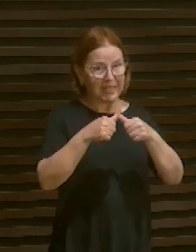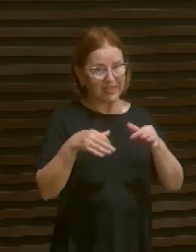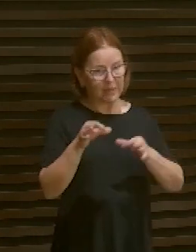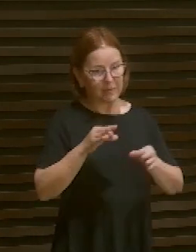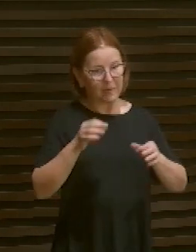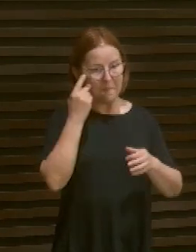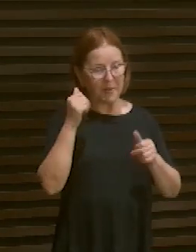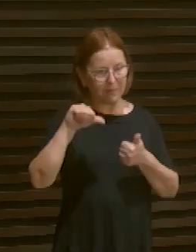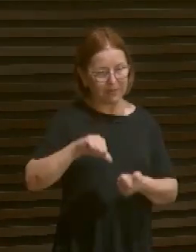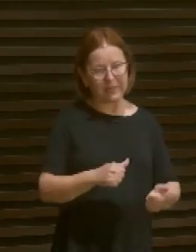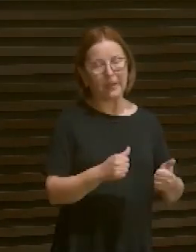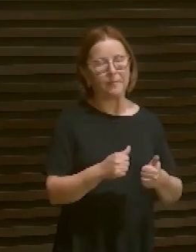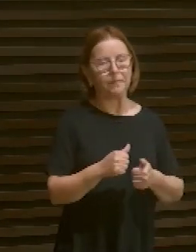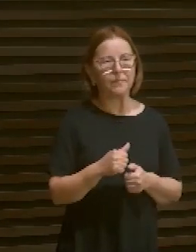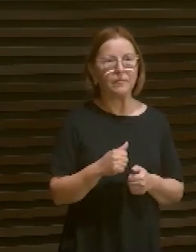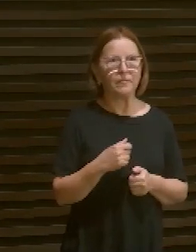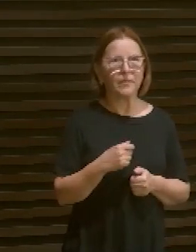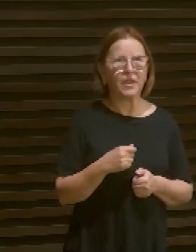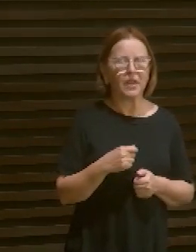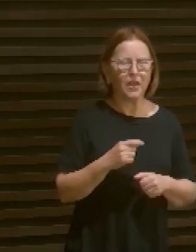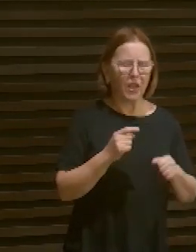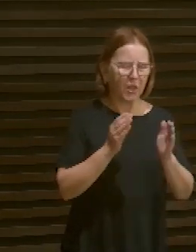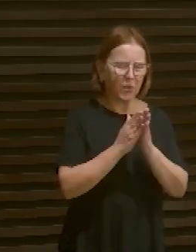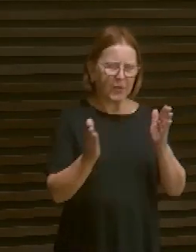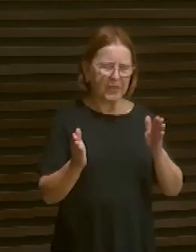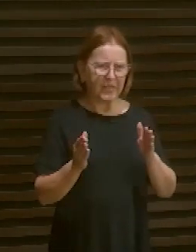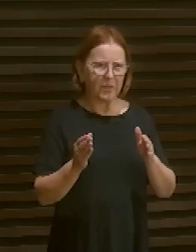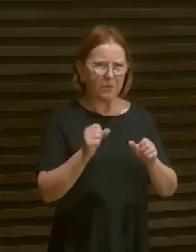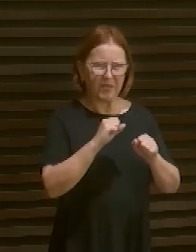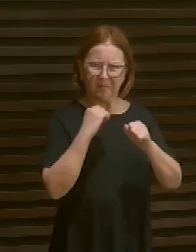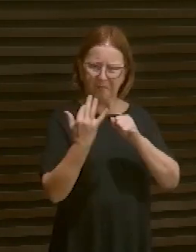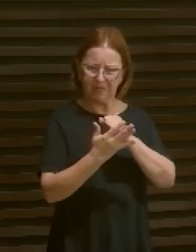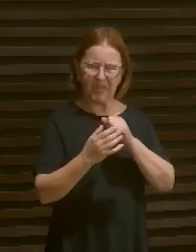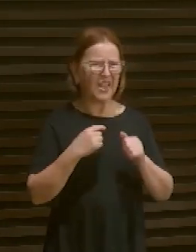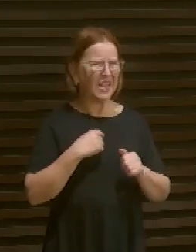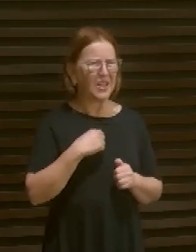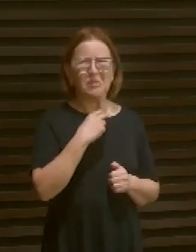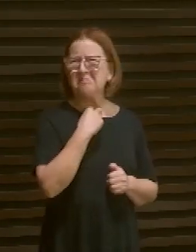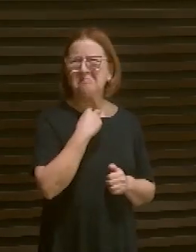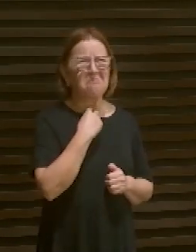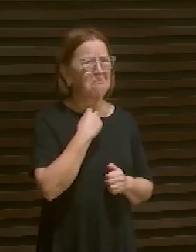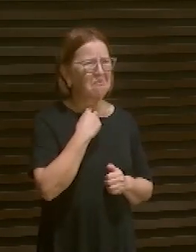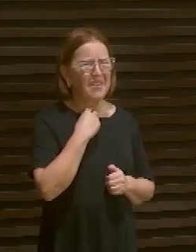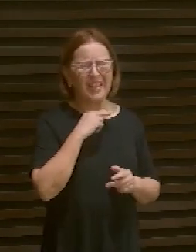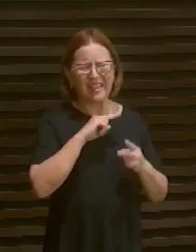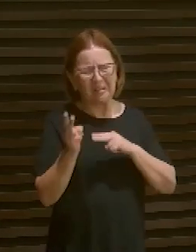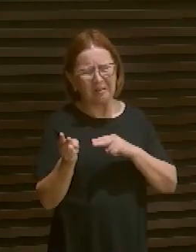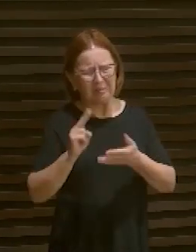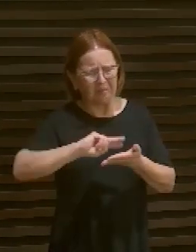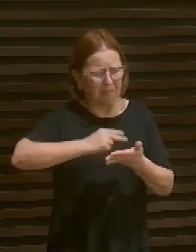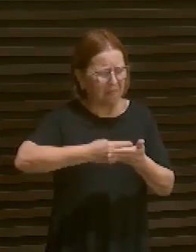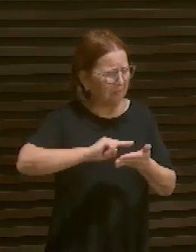da pandemia eu não conseguia dormir. Os médicos me passaram todo tipo de medicação para dormir, mas eu não